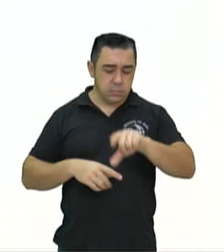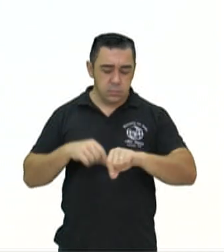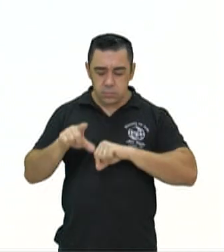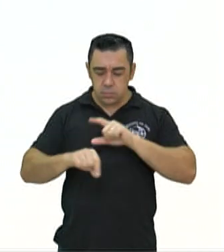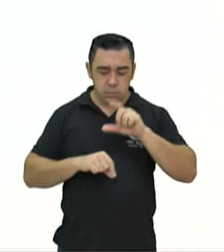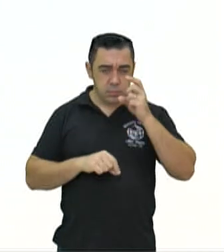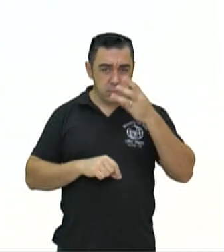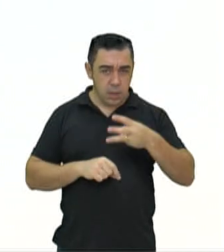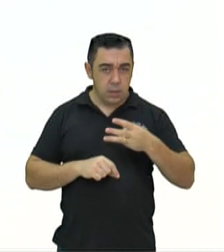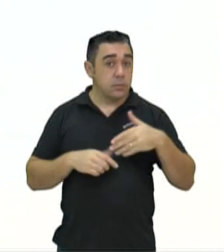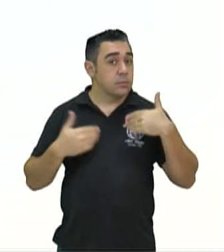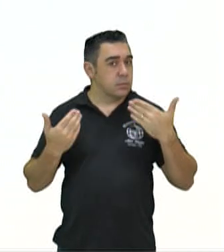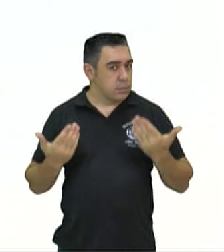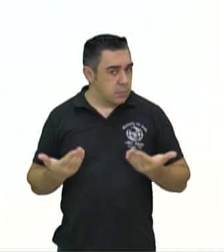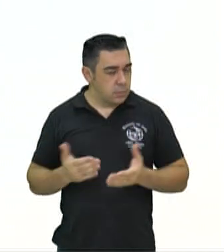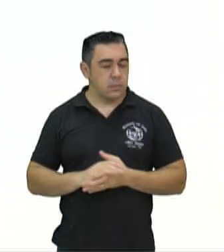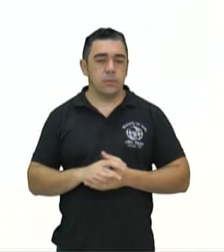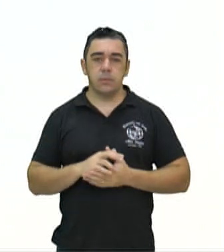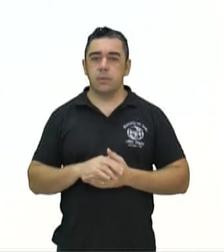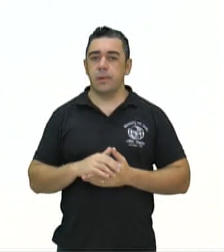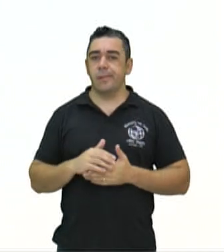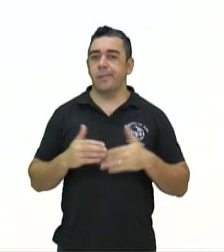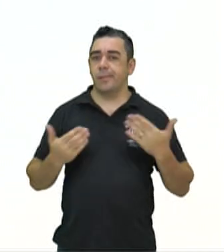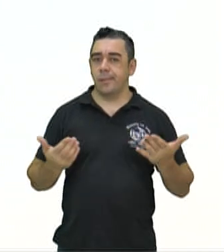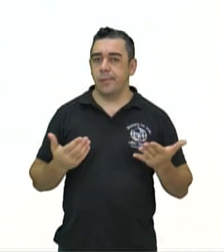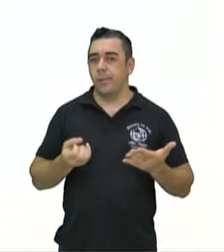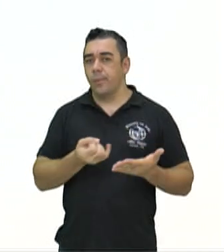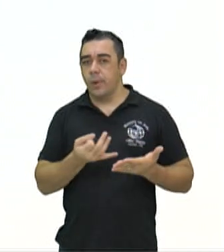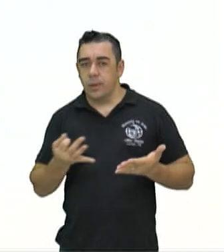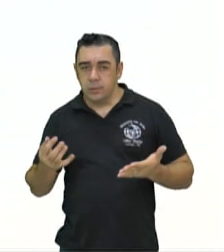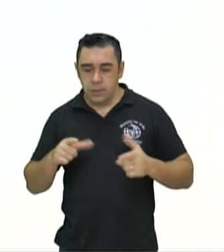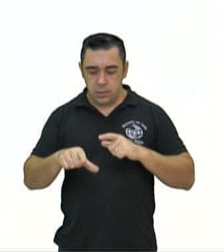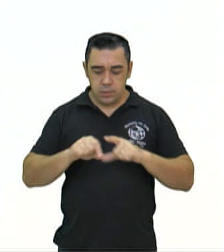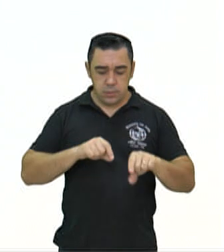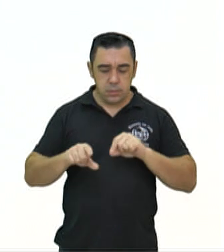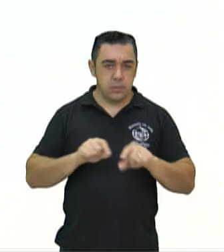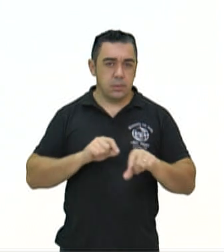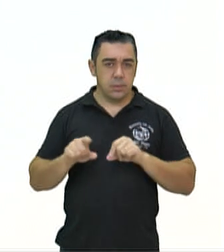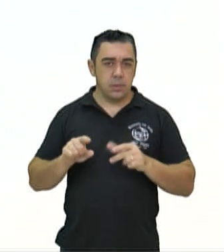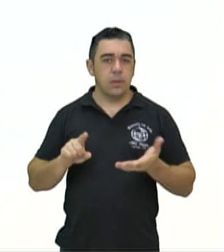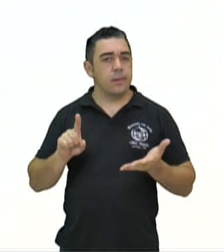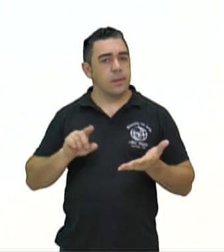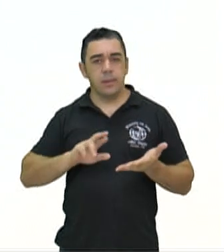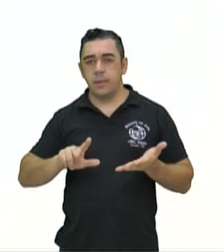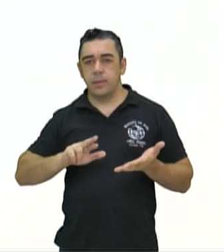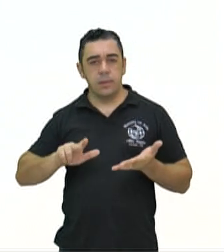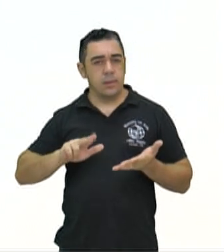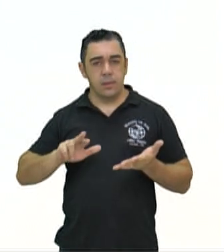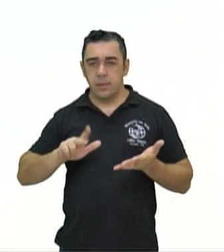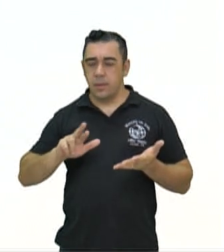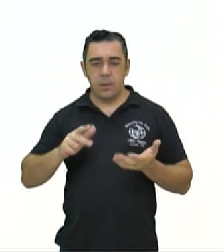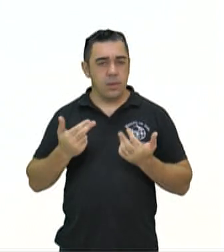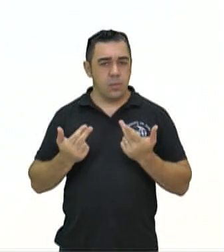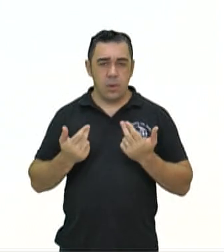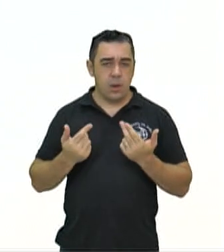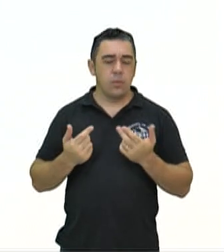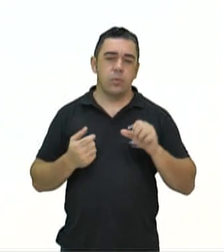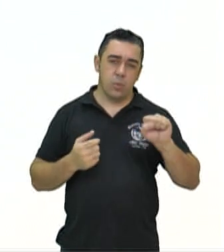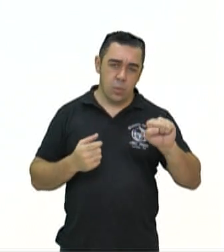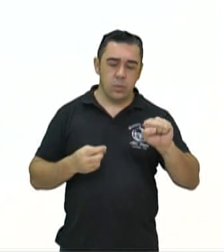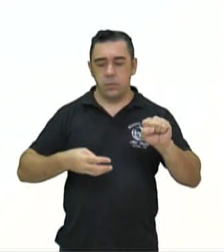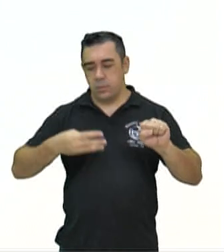né? Então, o número de posições não é igual ao número